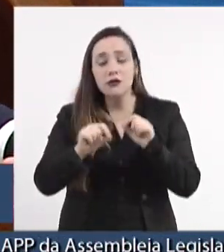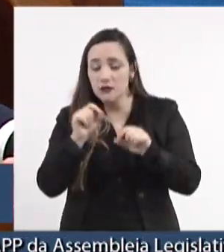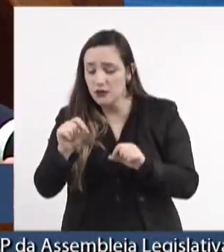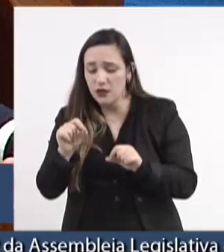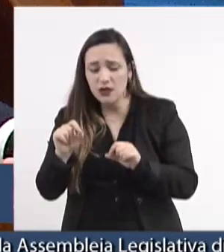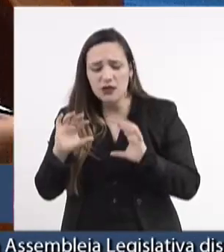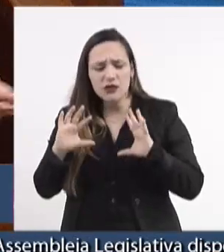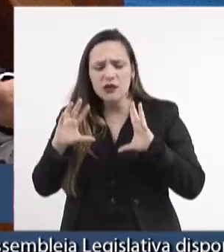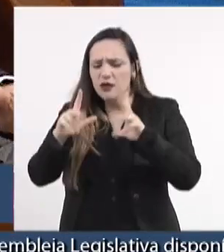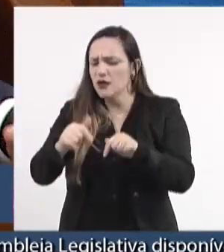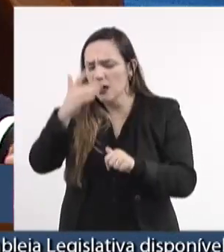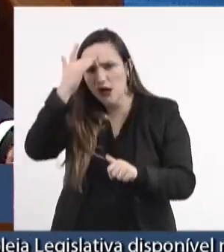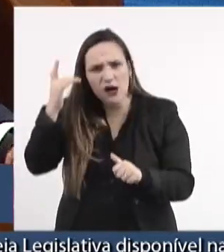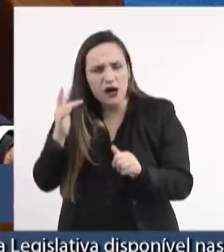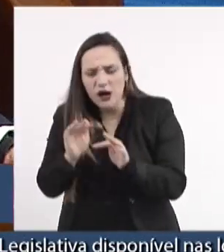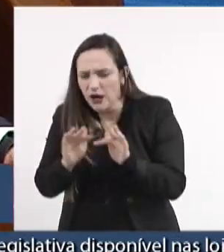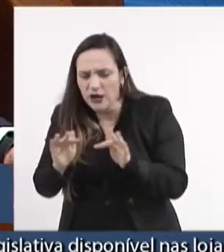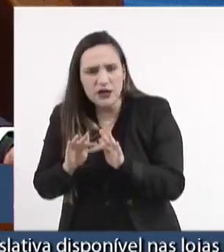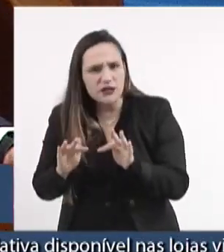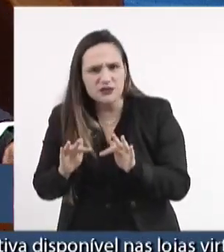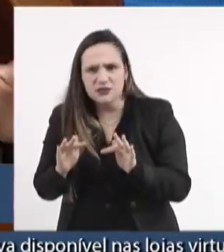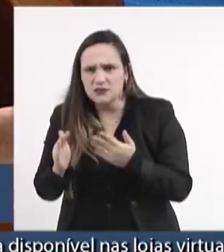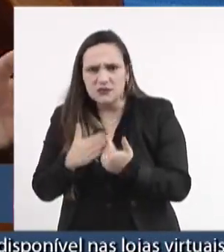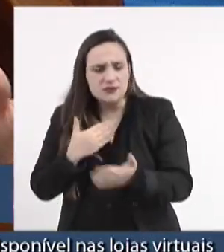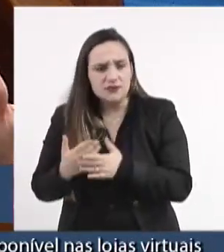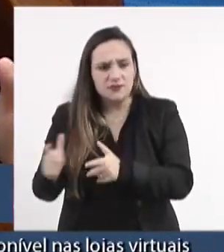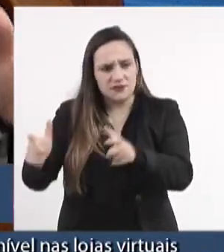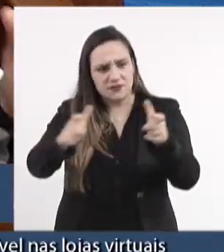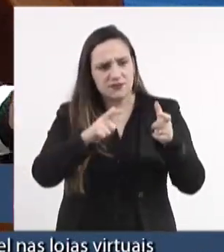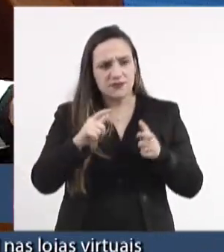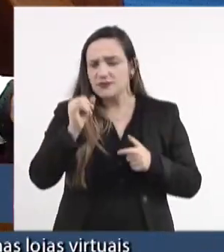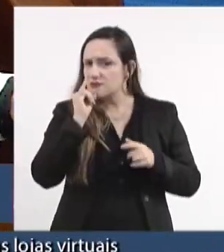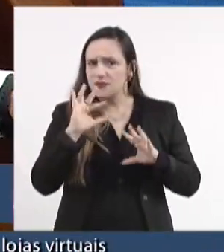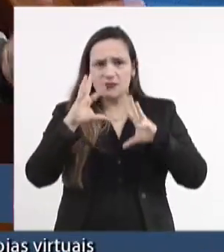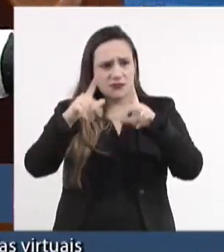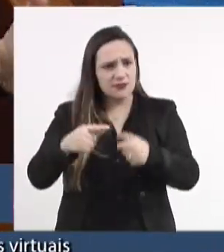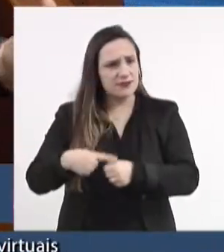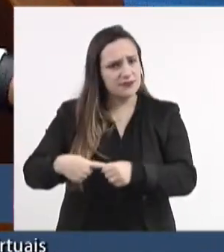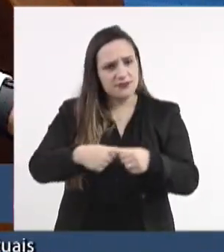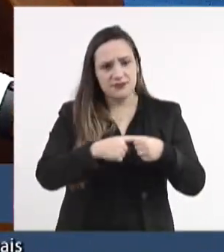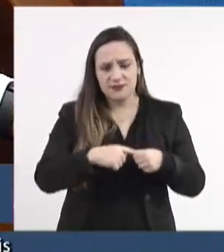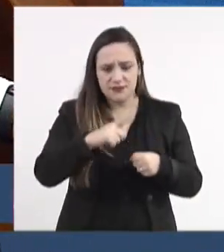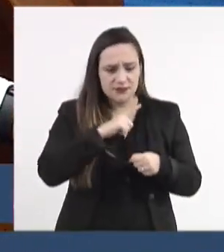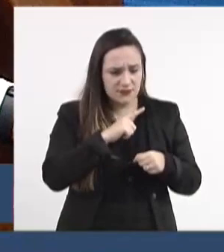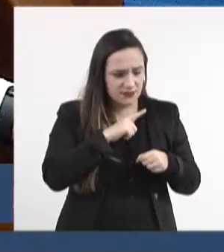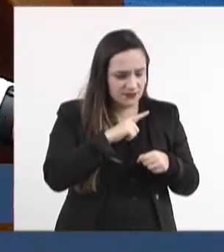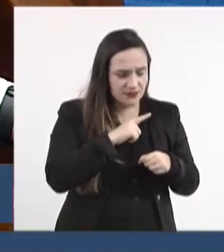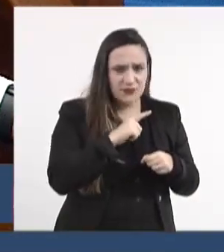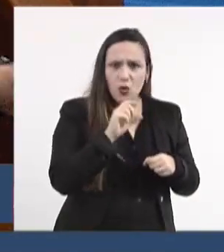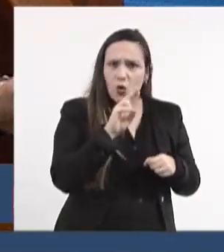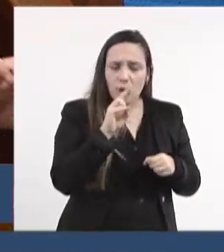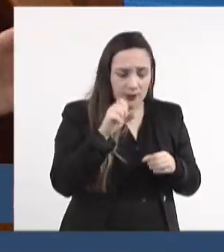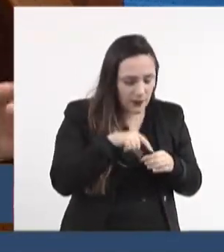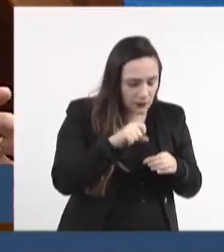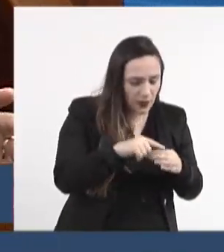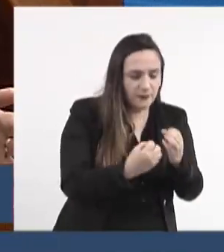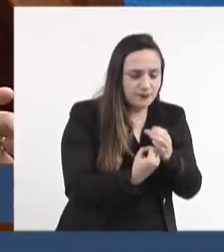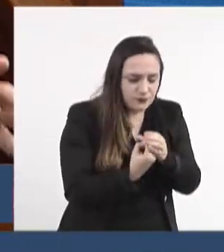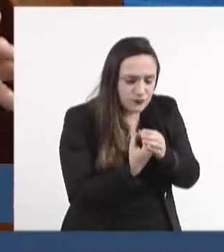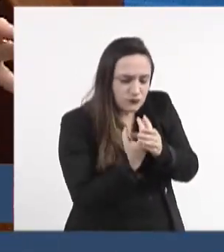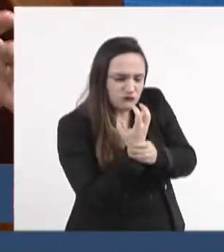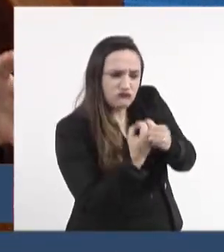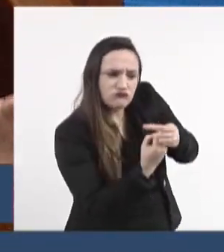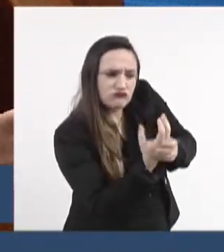região, em todos os lugares. Toda cidade tem uma horta, toda